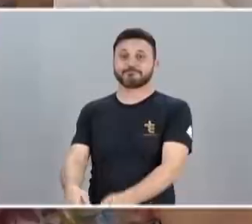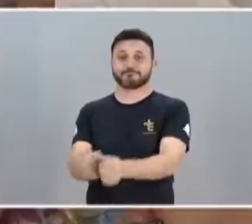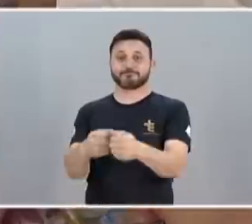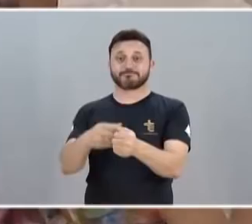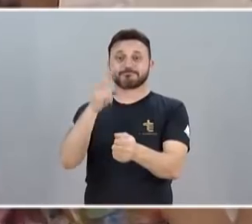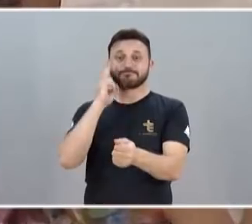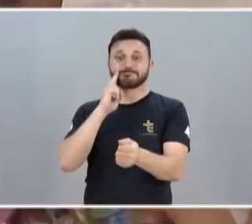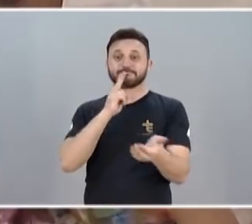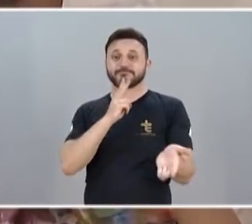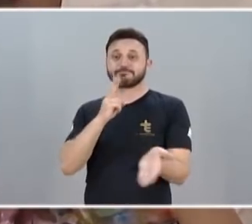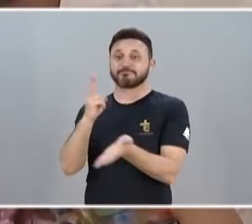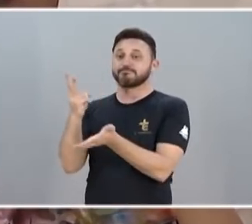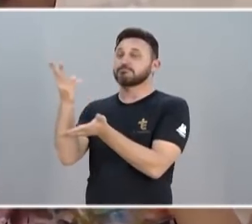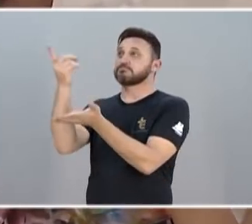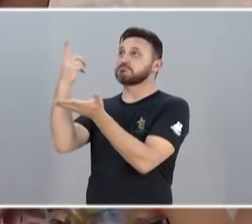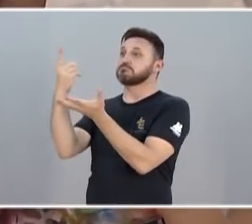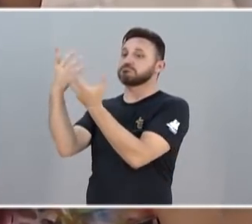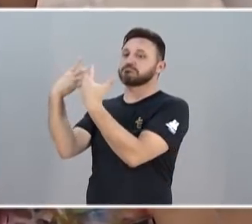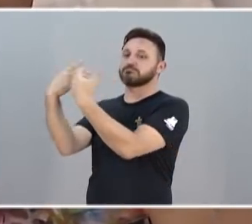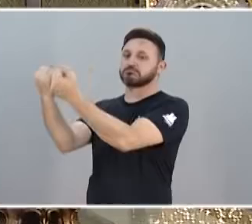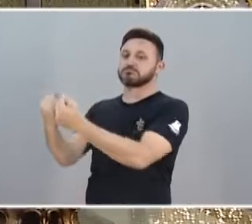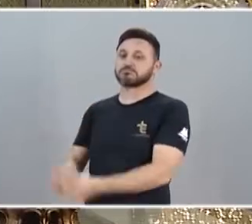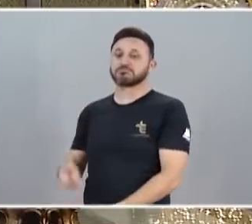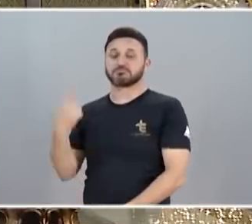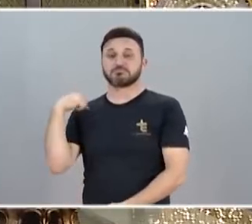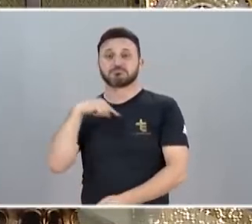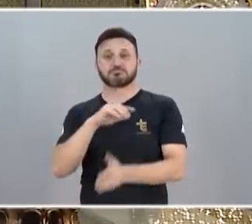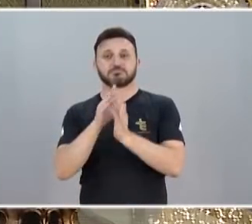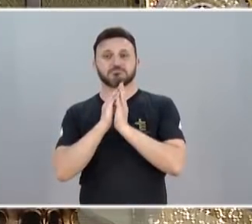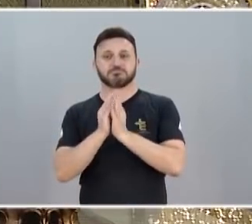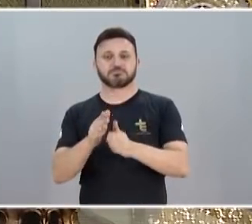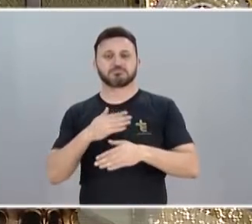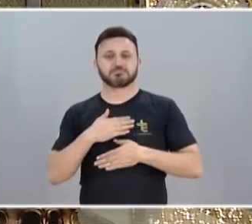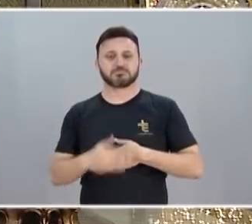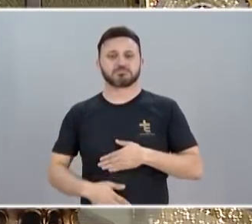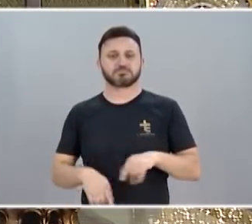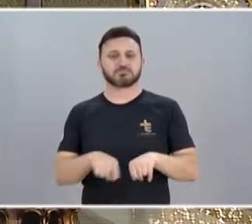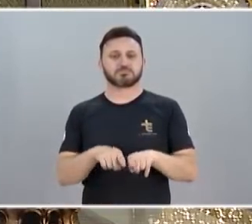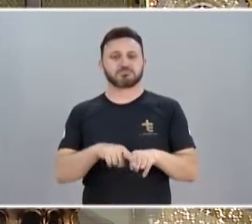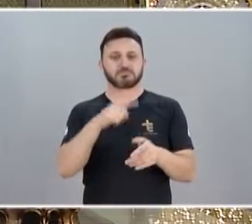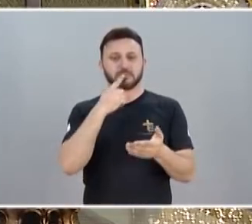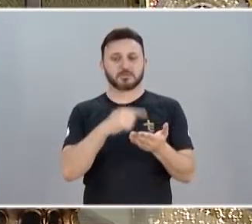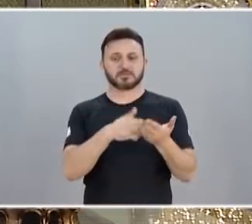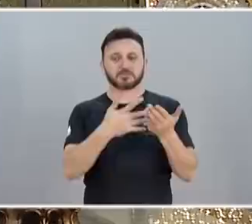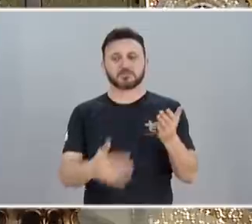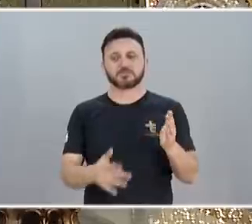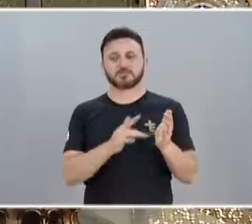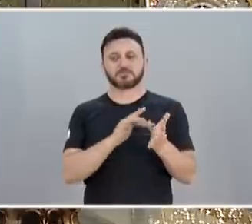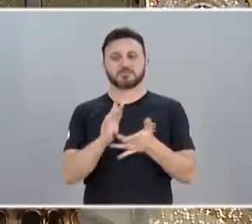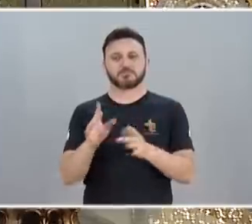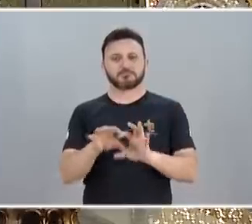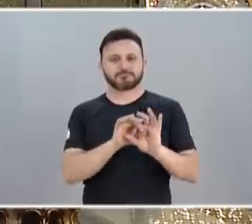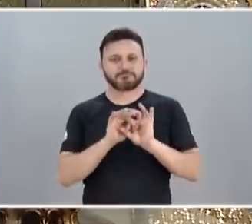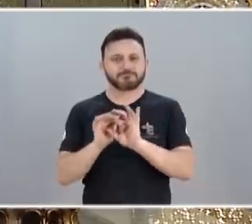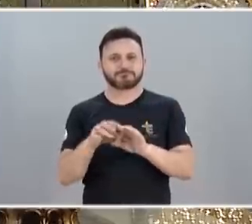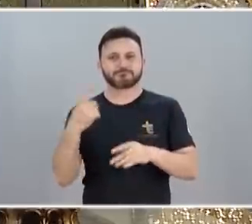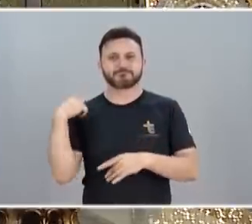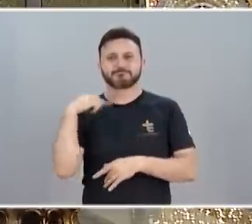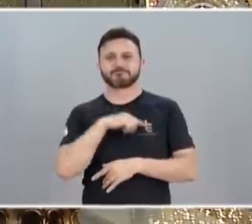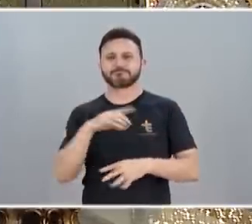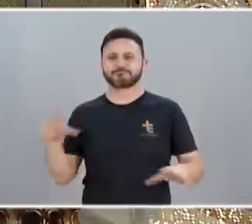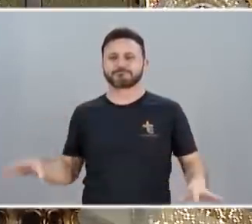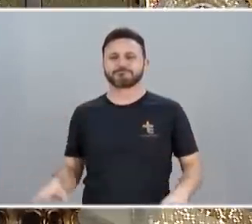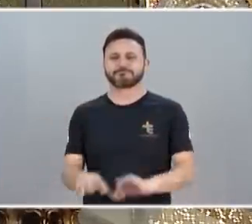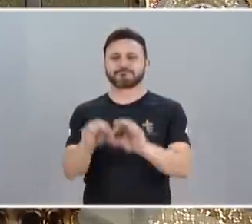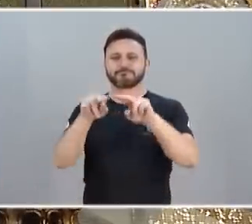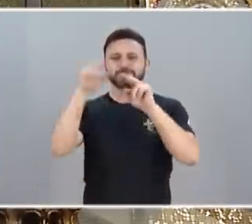servir. Recebei, ó Senhor, a nossa oferta. E nós vos suplicamos que, participando do corpo e o sangue de Cristo, sejamos